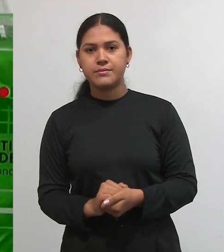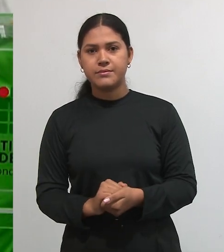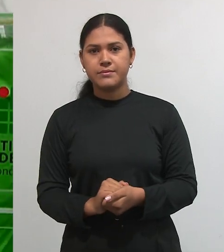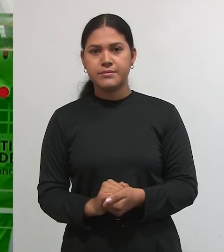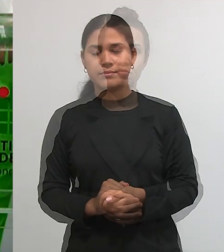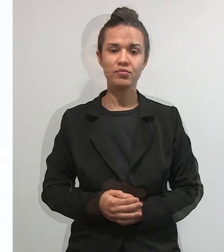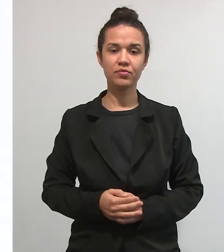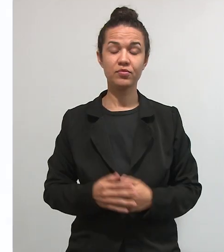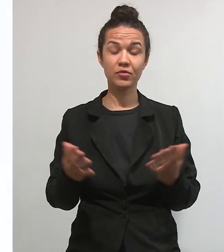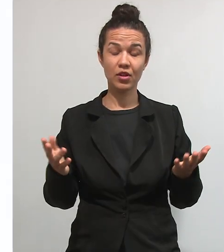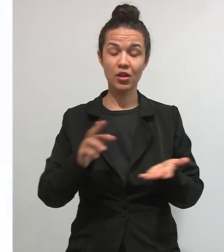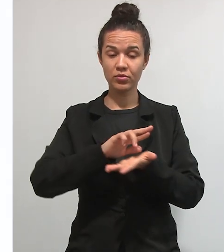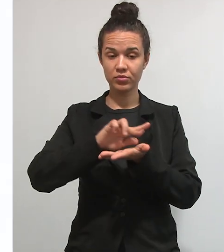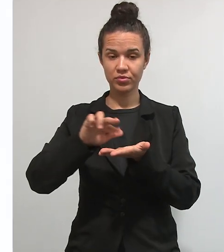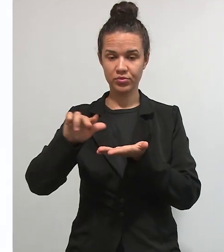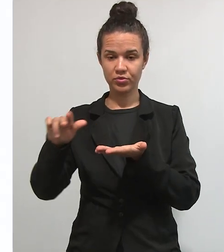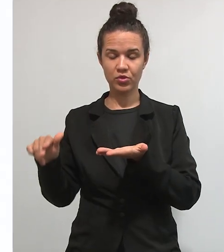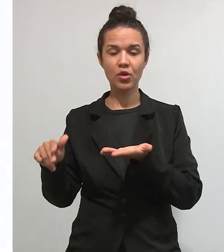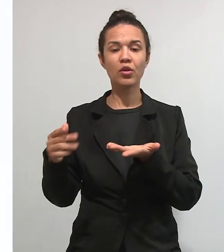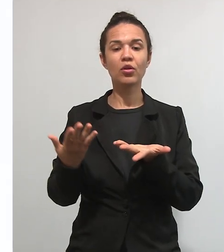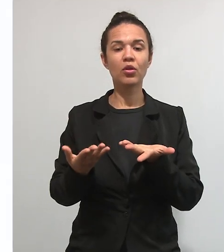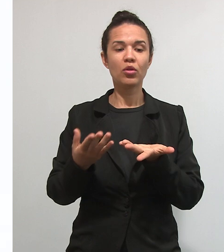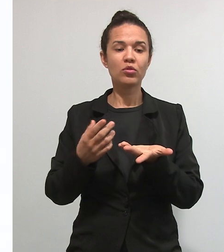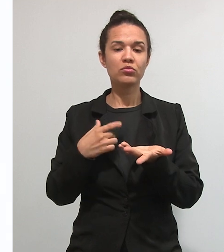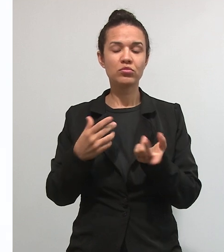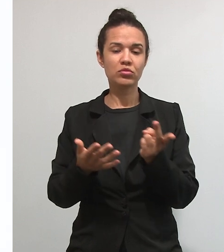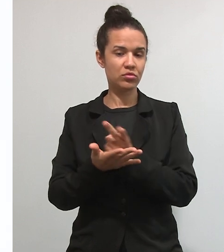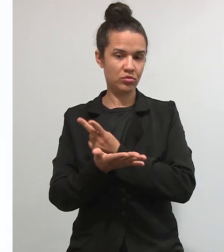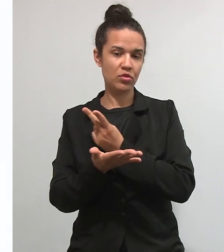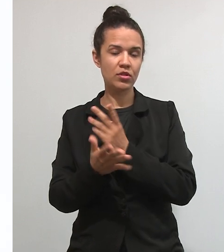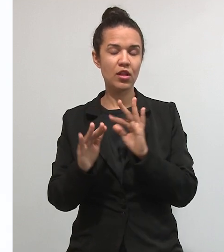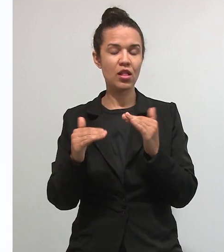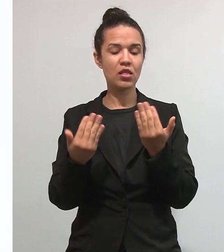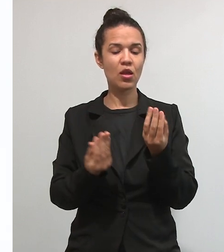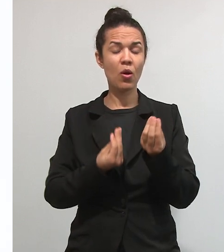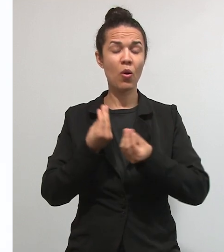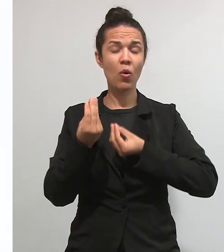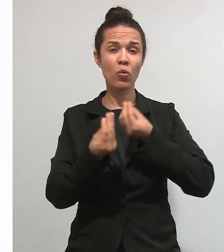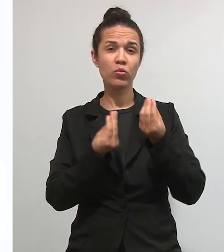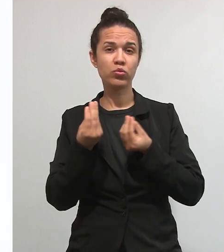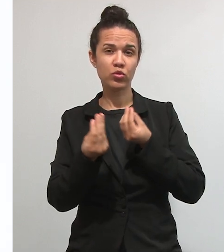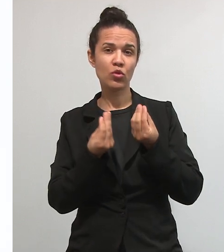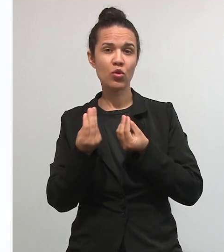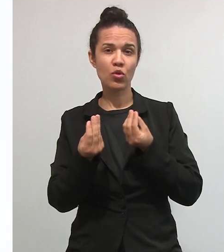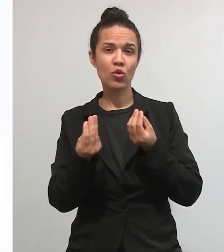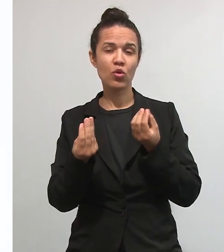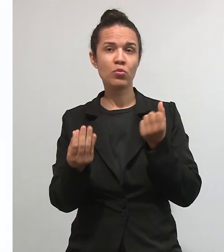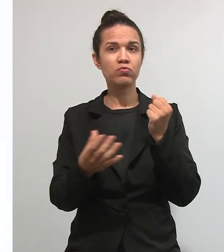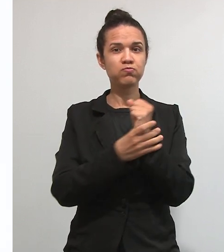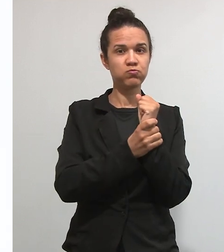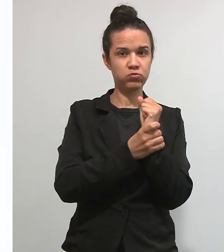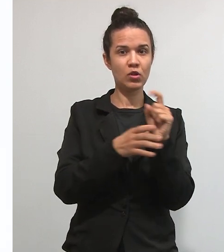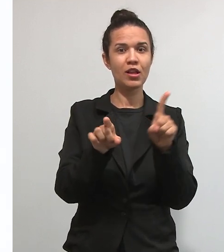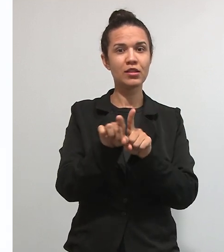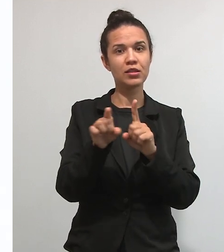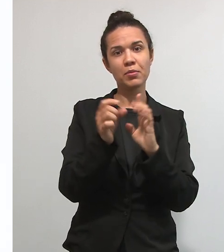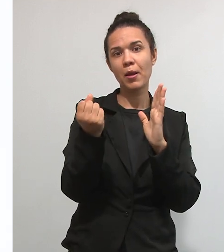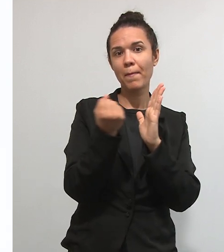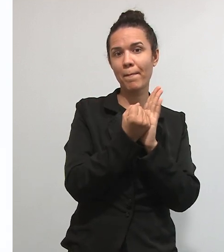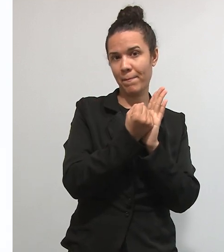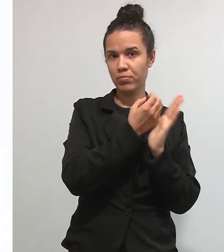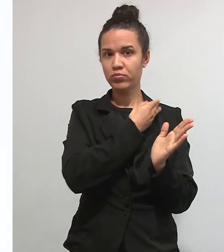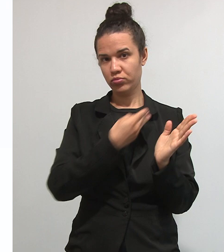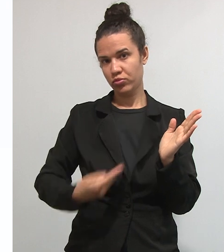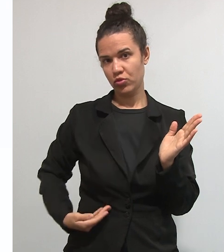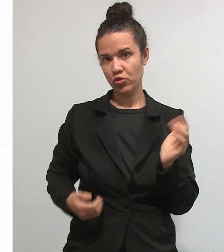obrigatório. Esses são alguns casos. Ok, e vamos lá, como controlar e acompanhar o patrimônio